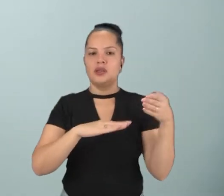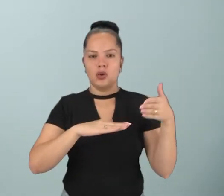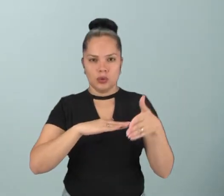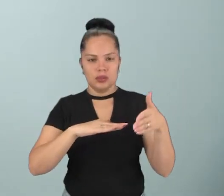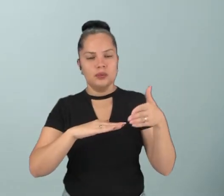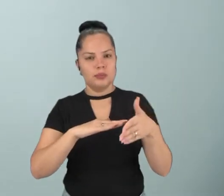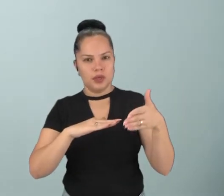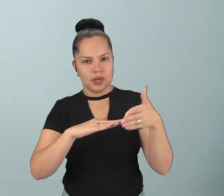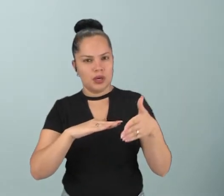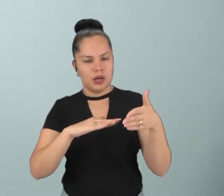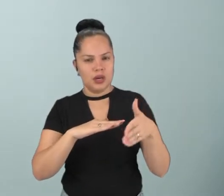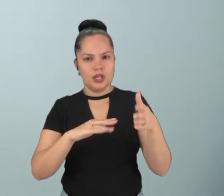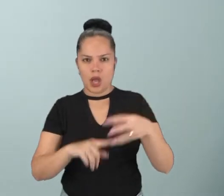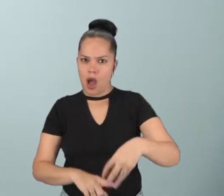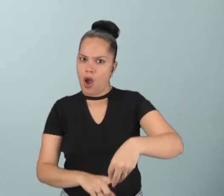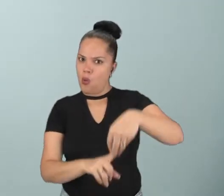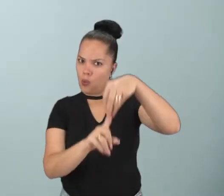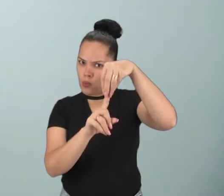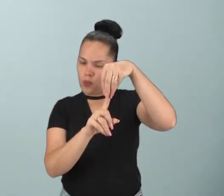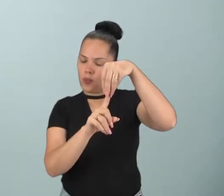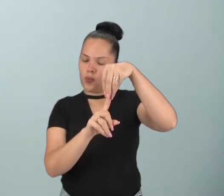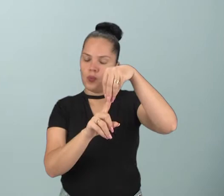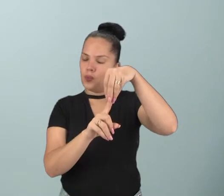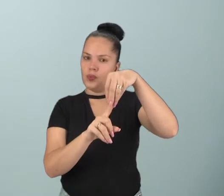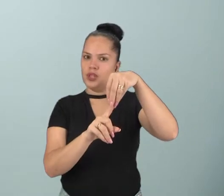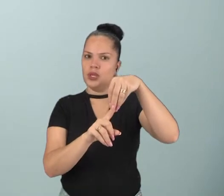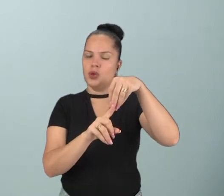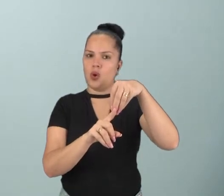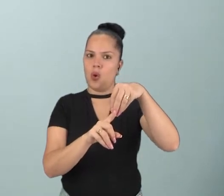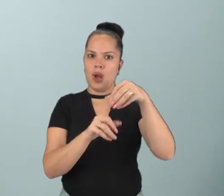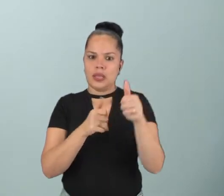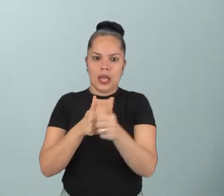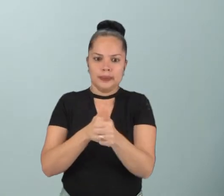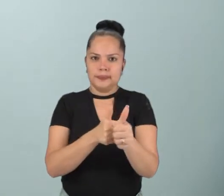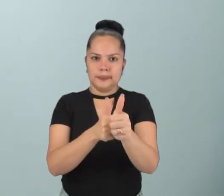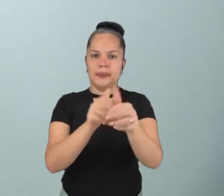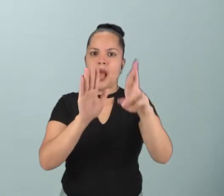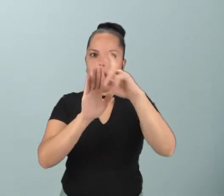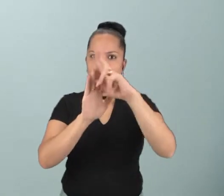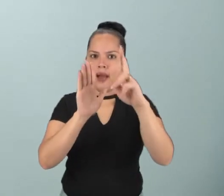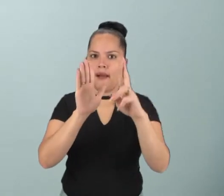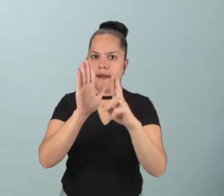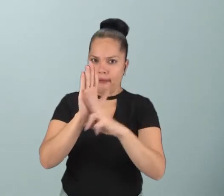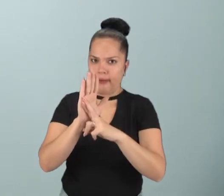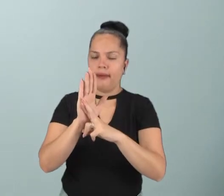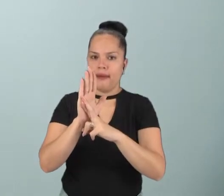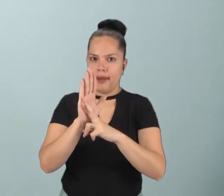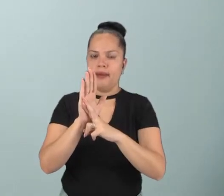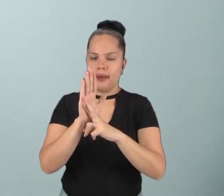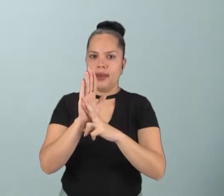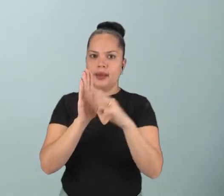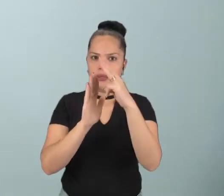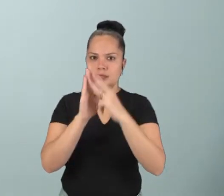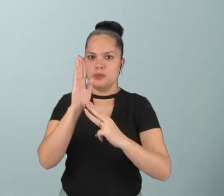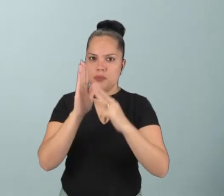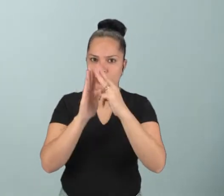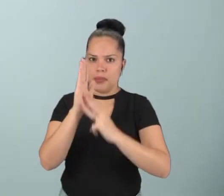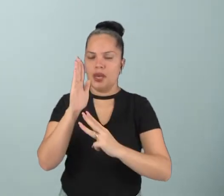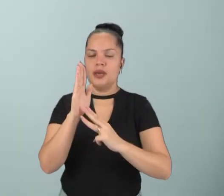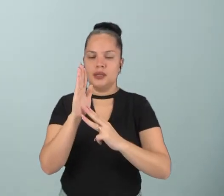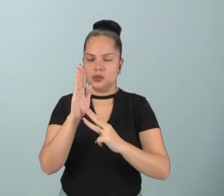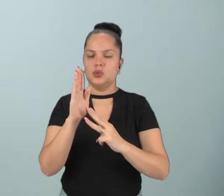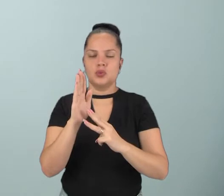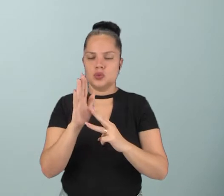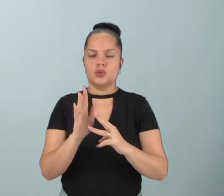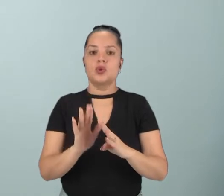ela não vai ter uma única forma, ela não vai seguir métodos, vamos colocar entre aspas, tradicionais,